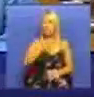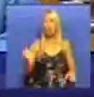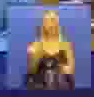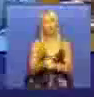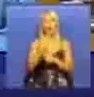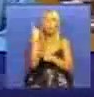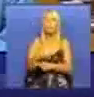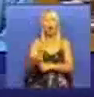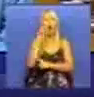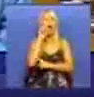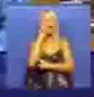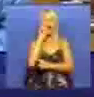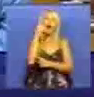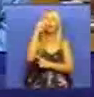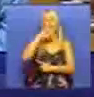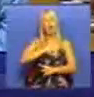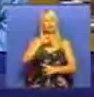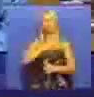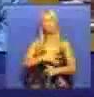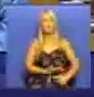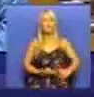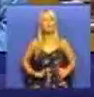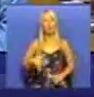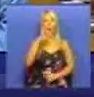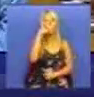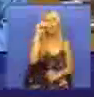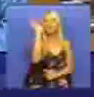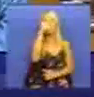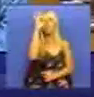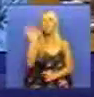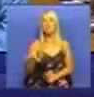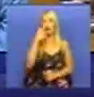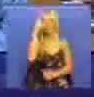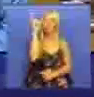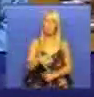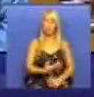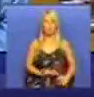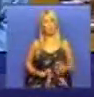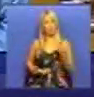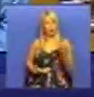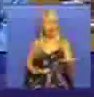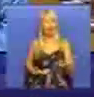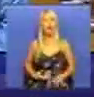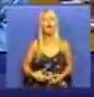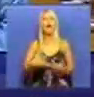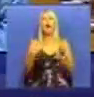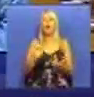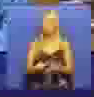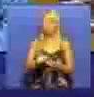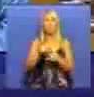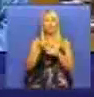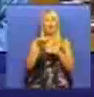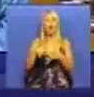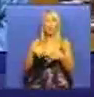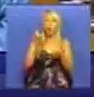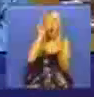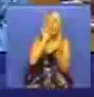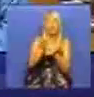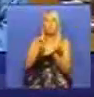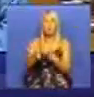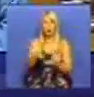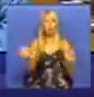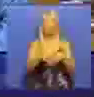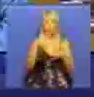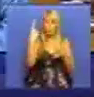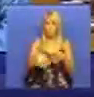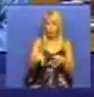de desemprego a 40% dos desempregados. A estabilidade nos despedimentos coletivos, que só nos primeiros 6 meses